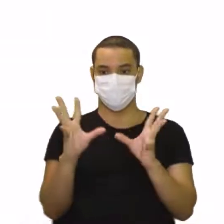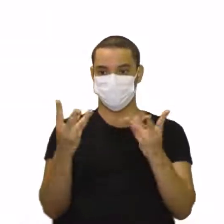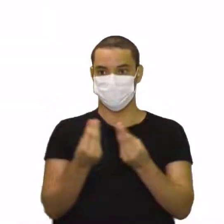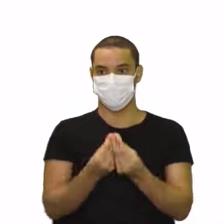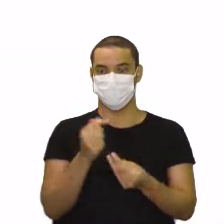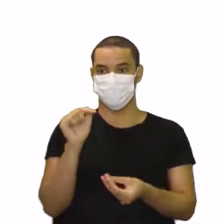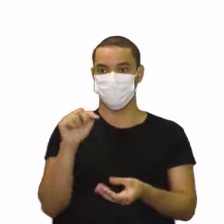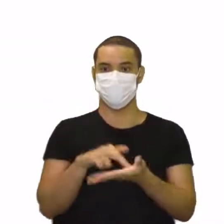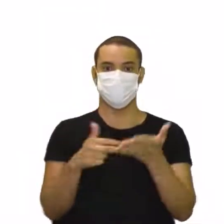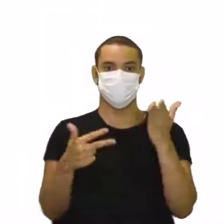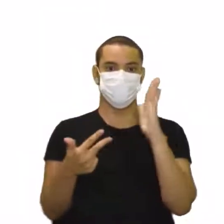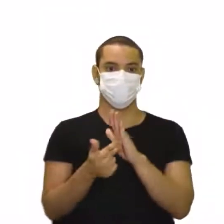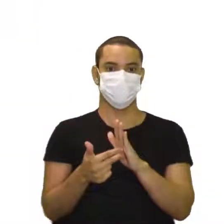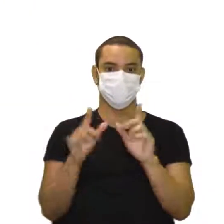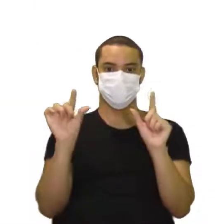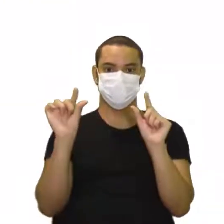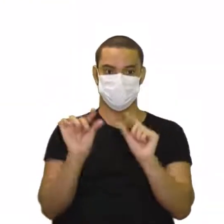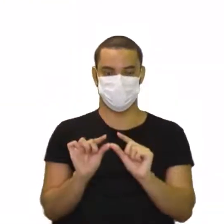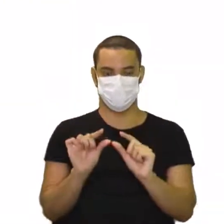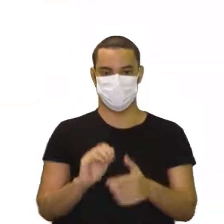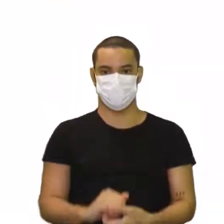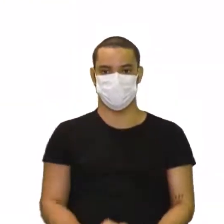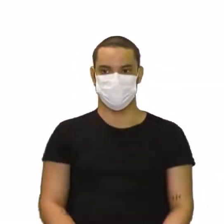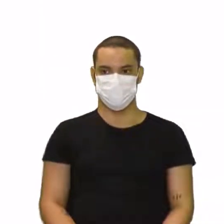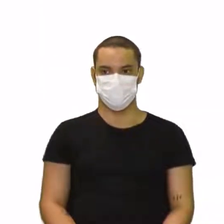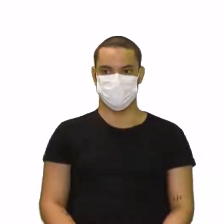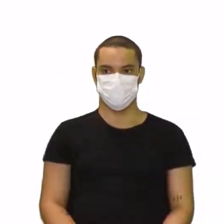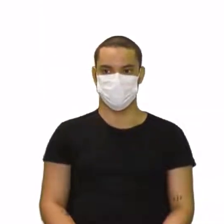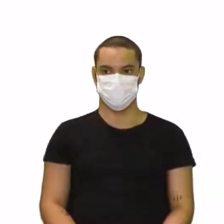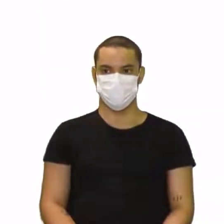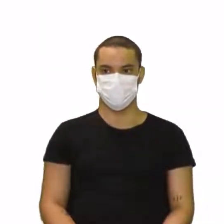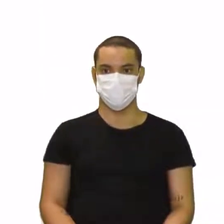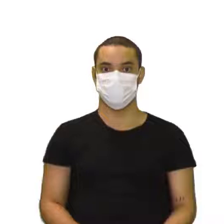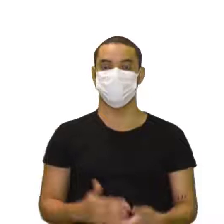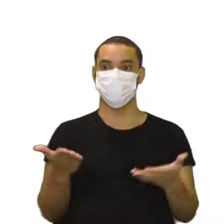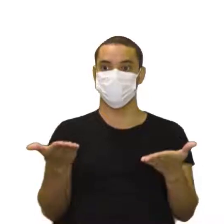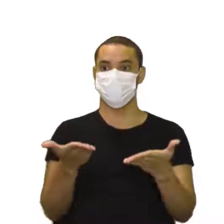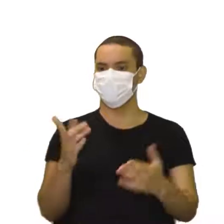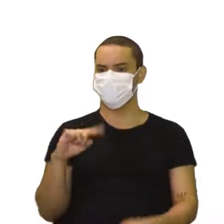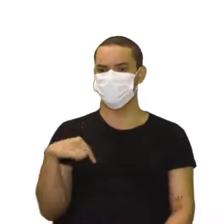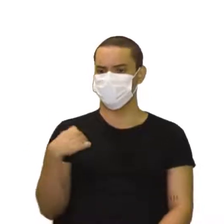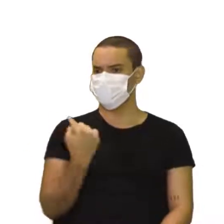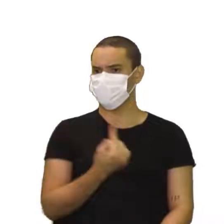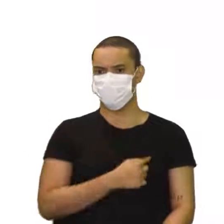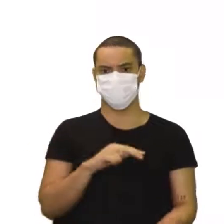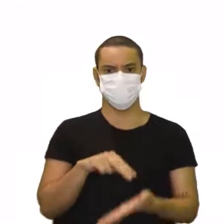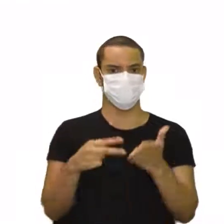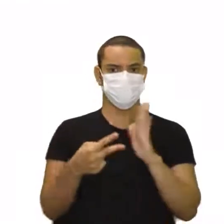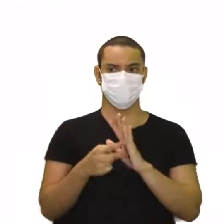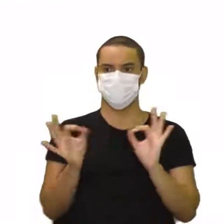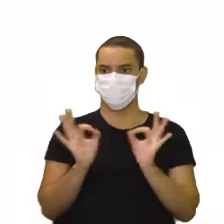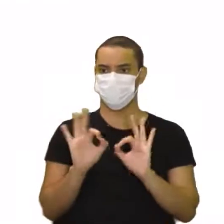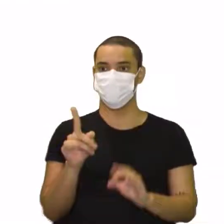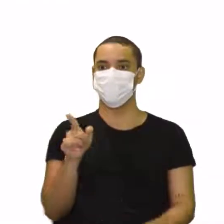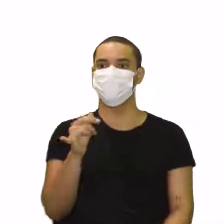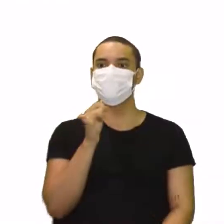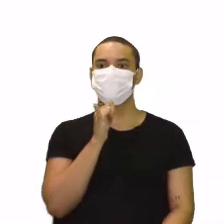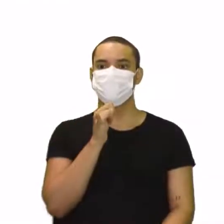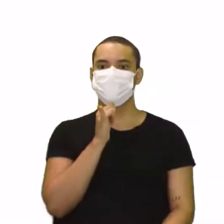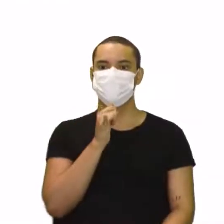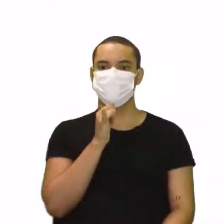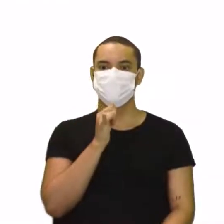é muito pequena. Agora, para nós, né, olha só o exemplo lá que